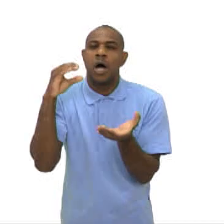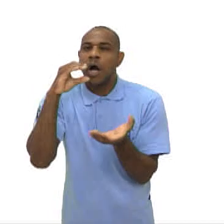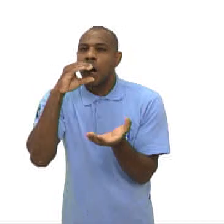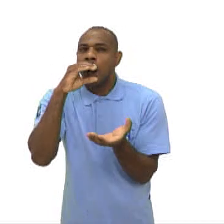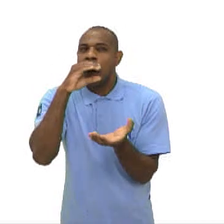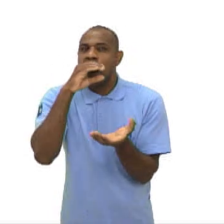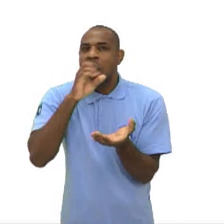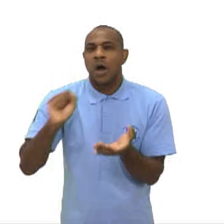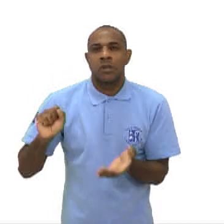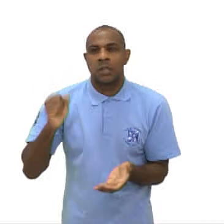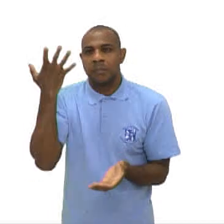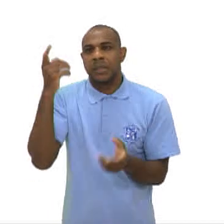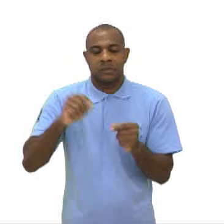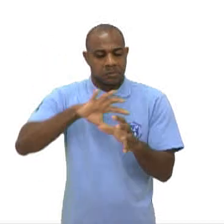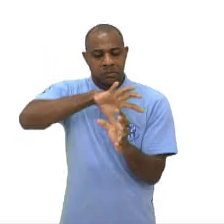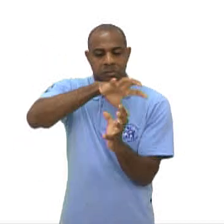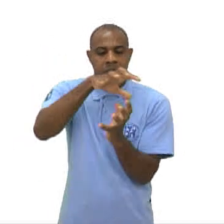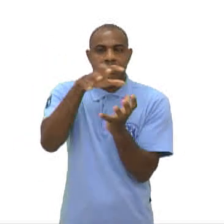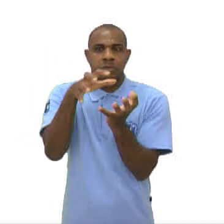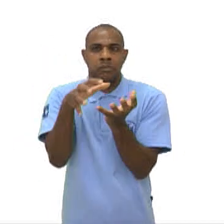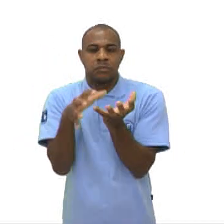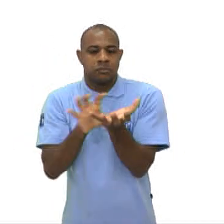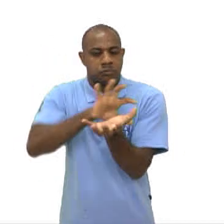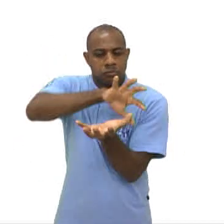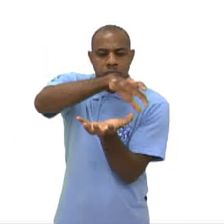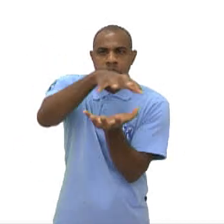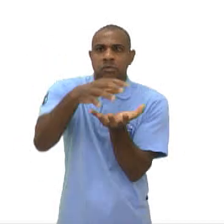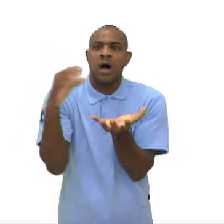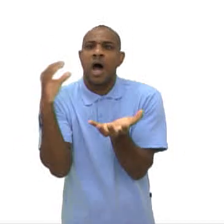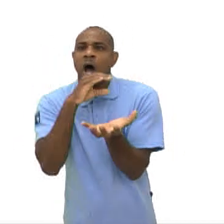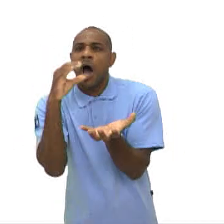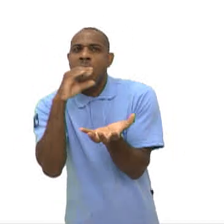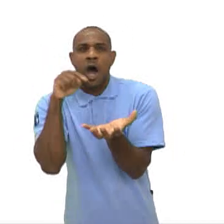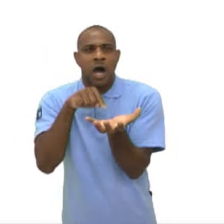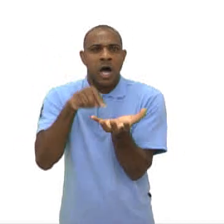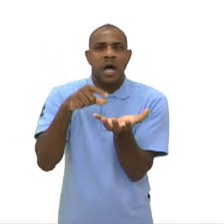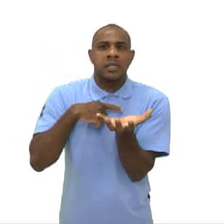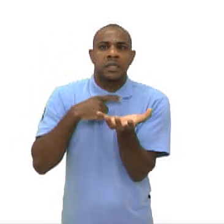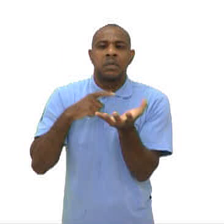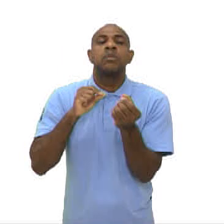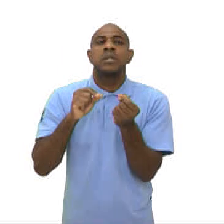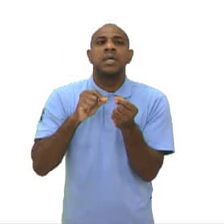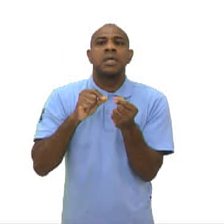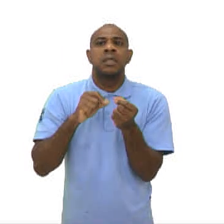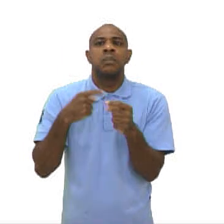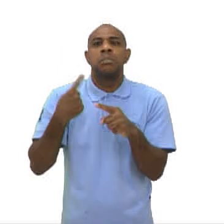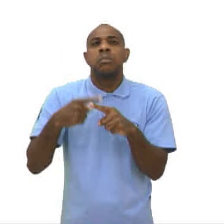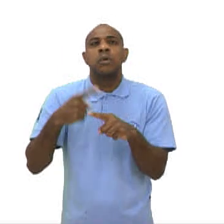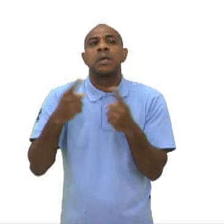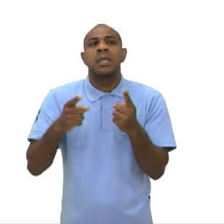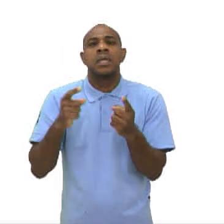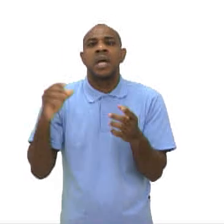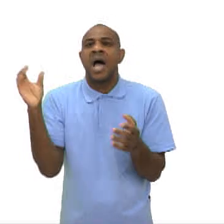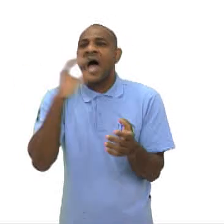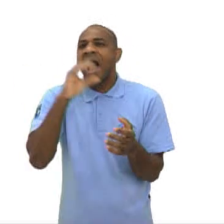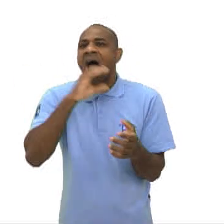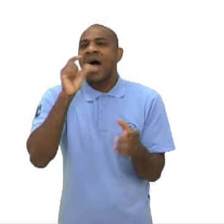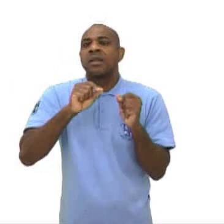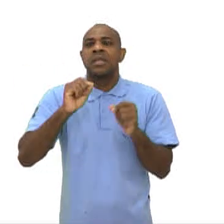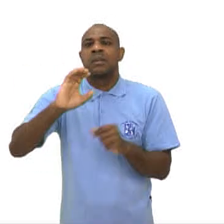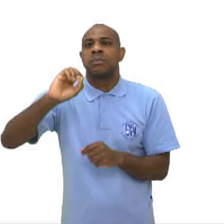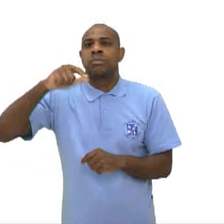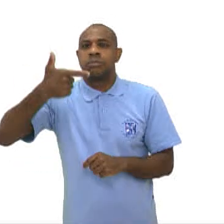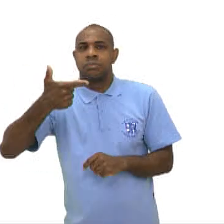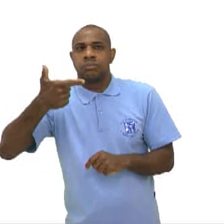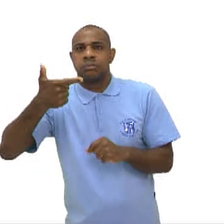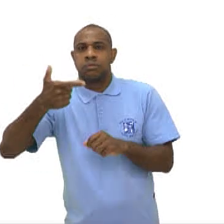ocasionado pelo aumento do efeito estufa, tem como uma de suas causas a disponibilização acelerada de átomos de carbono para a